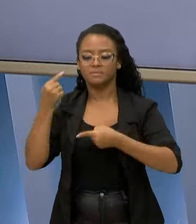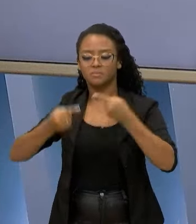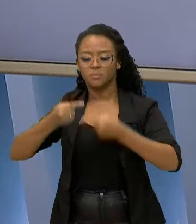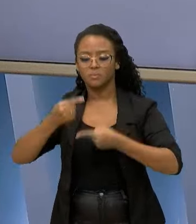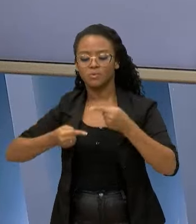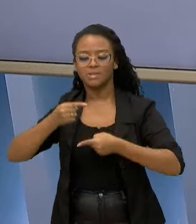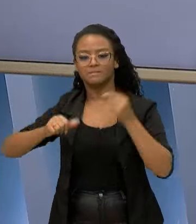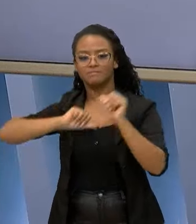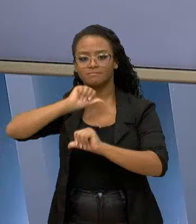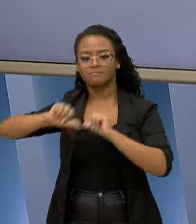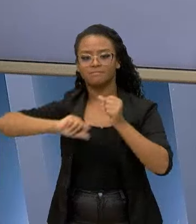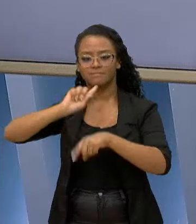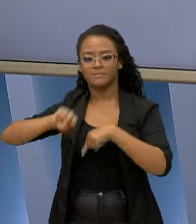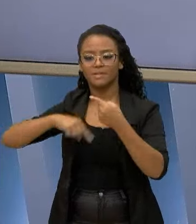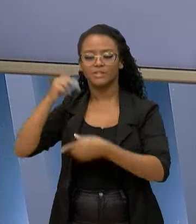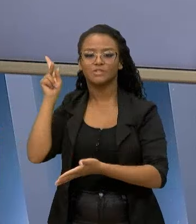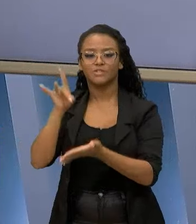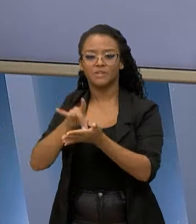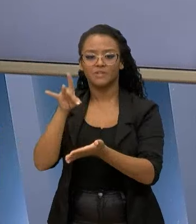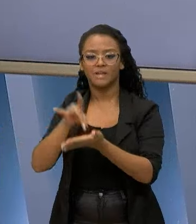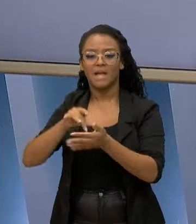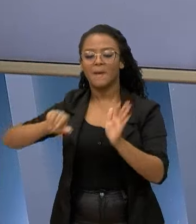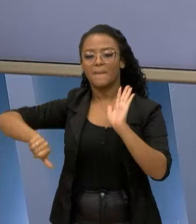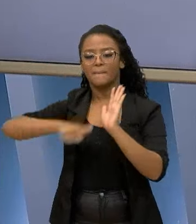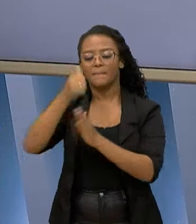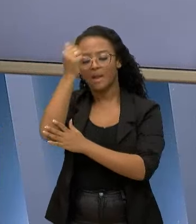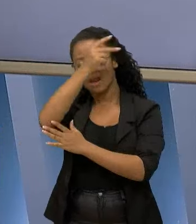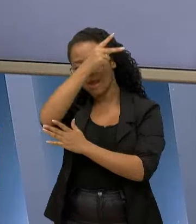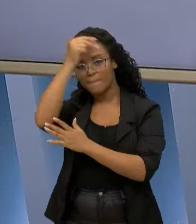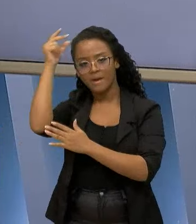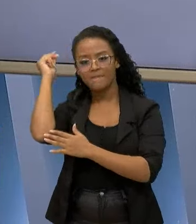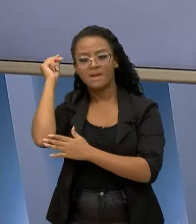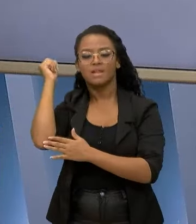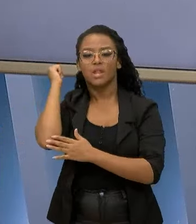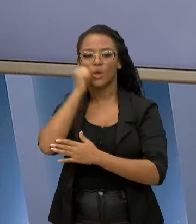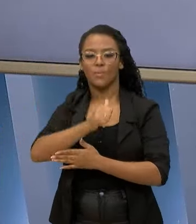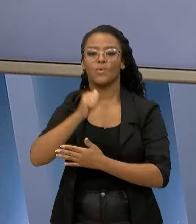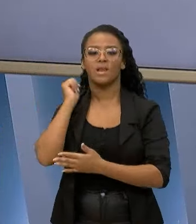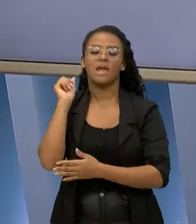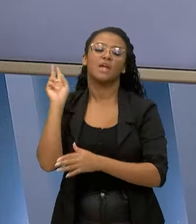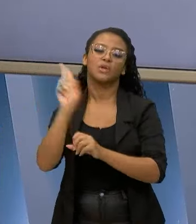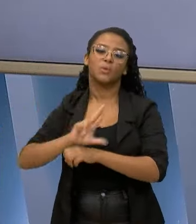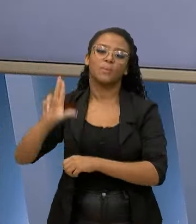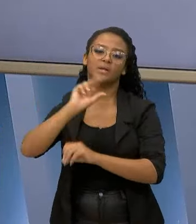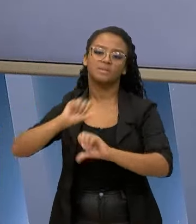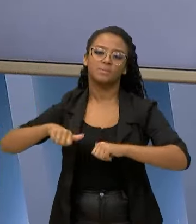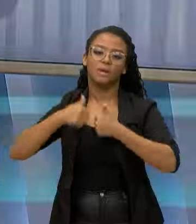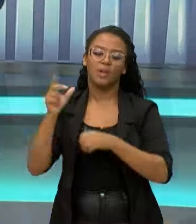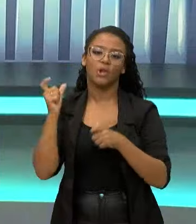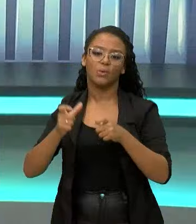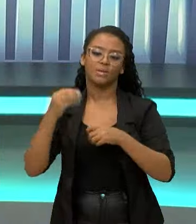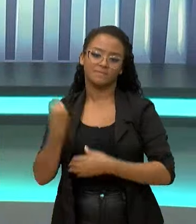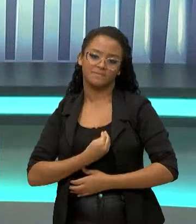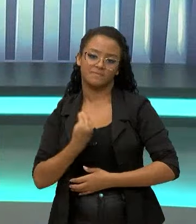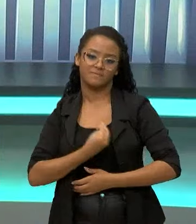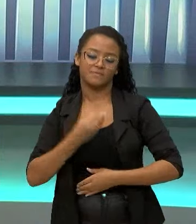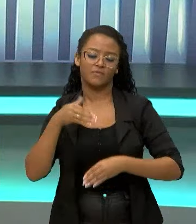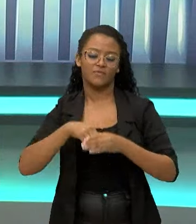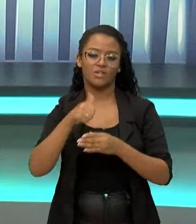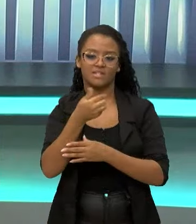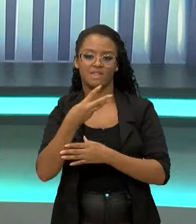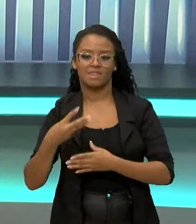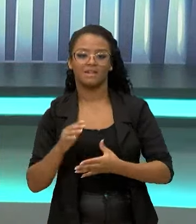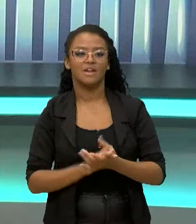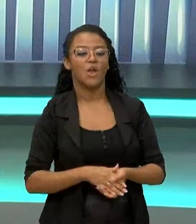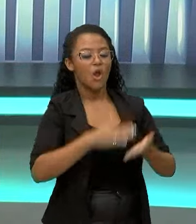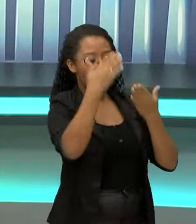eleger a primeira mulher prefeita e fazer de Uberlândia um lugar melhor de se viver. Vote 13, vote Dandara. Obrigado, candidata. Obrigada